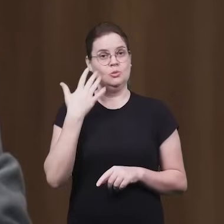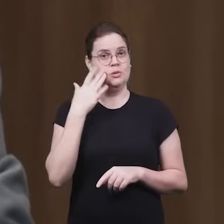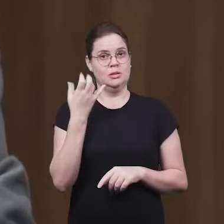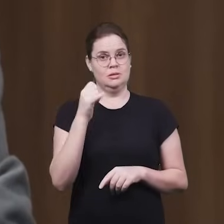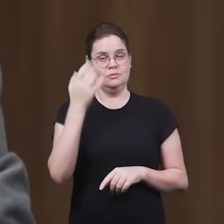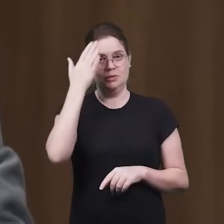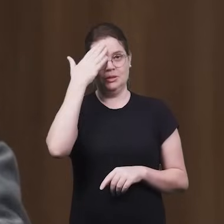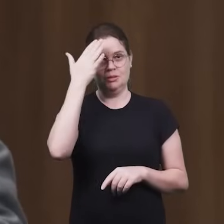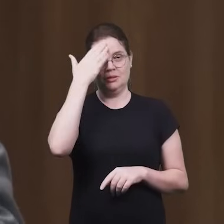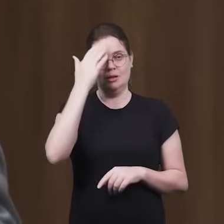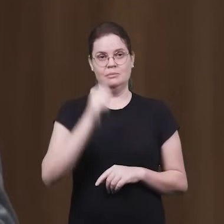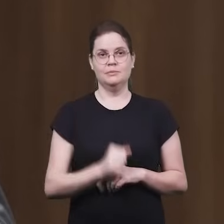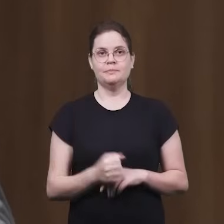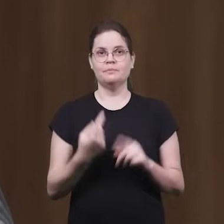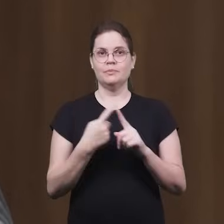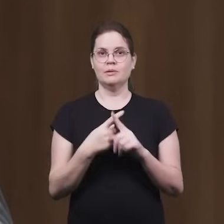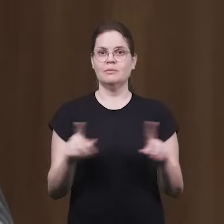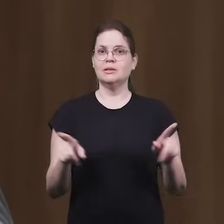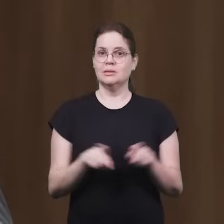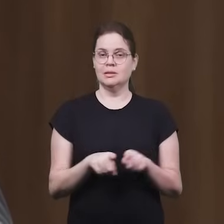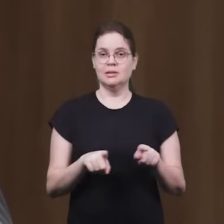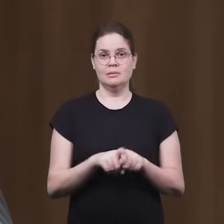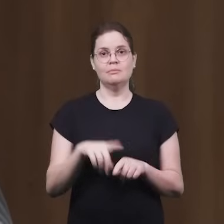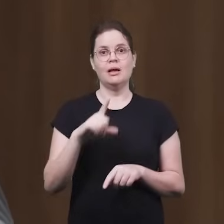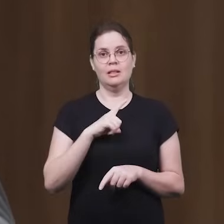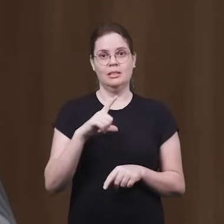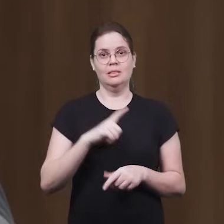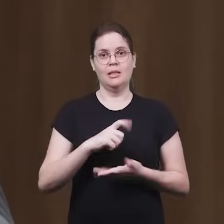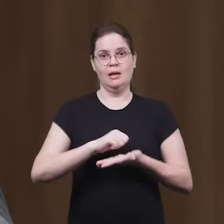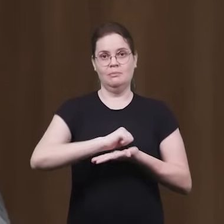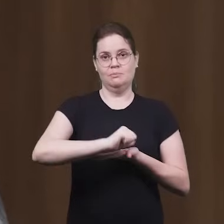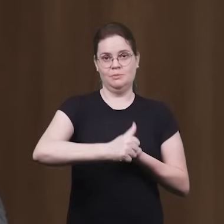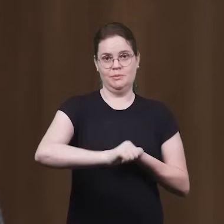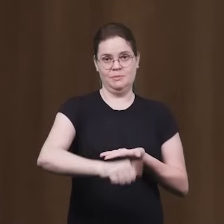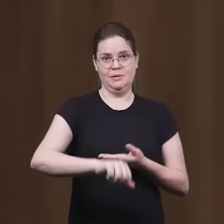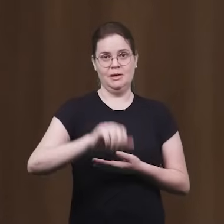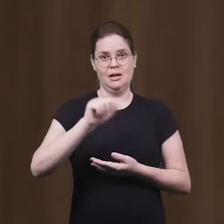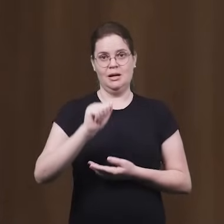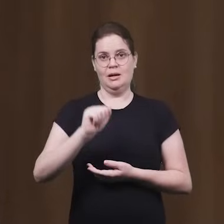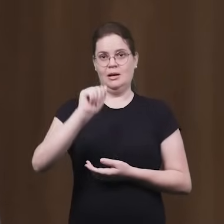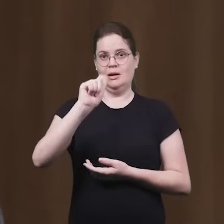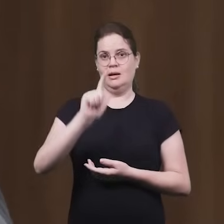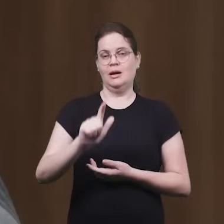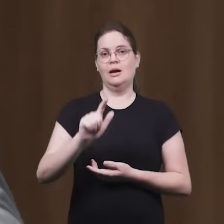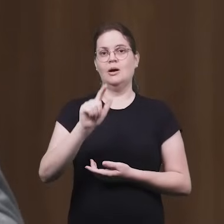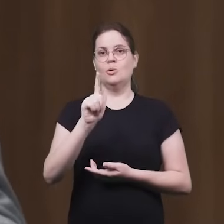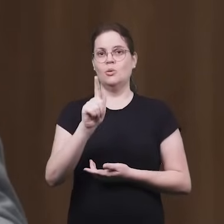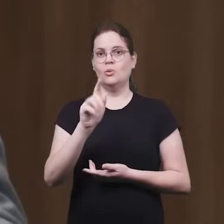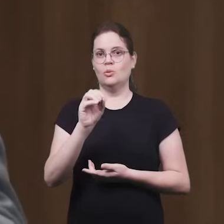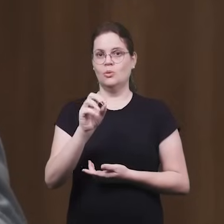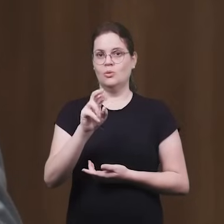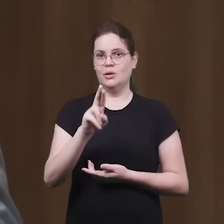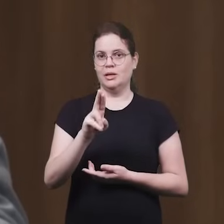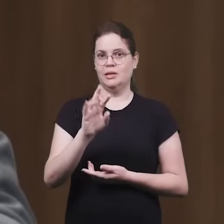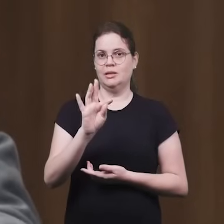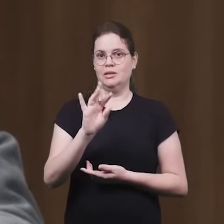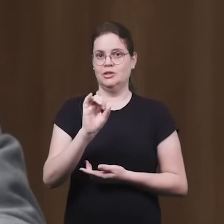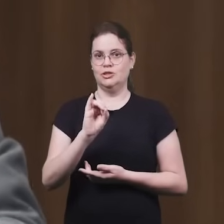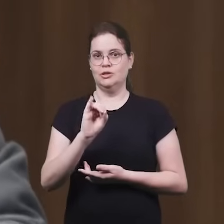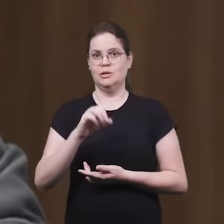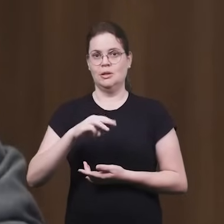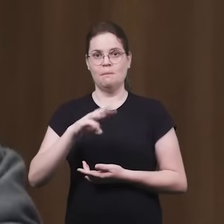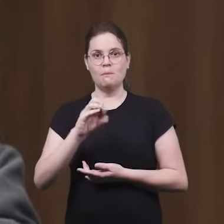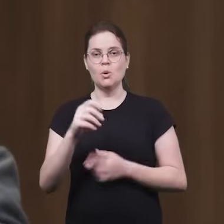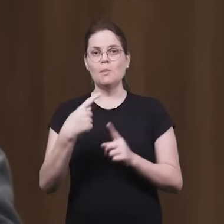sabe disso, também tem algoritmo. Ela aprende com o que você busca, aprende o